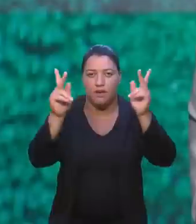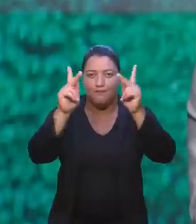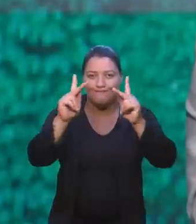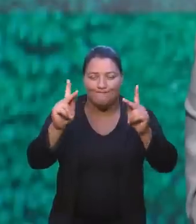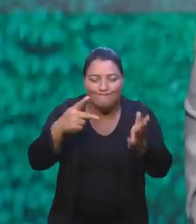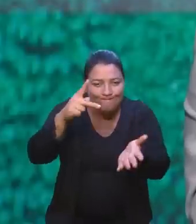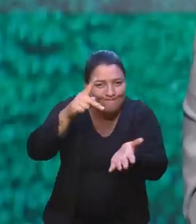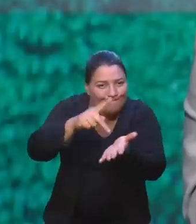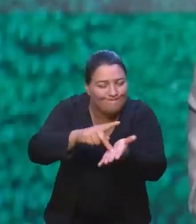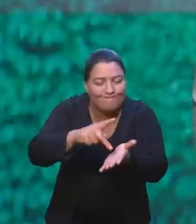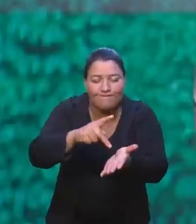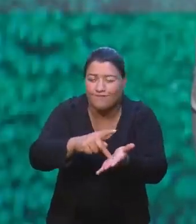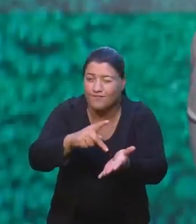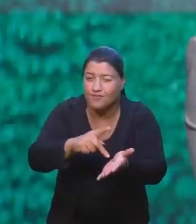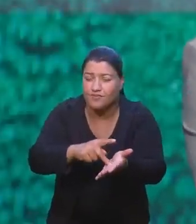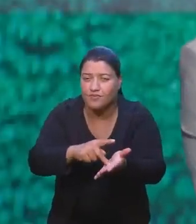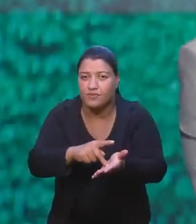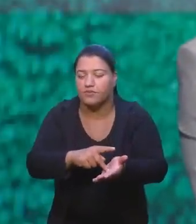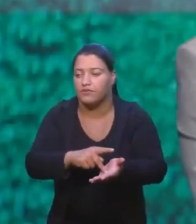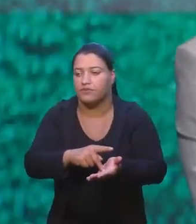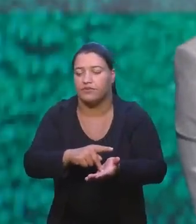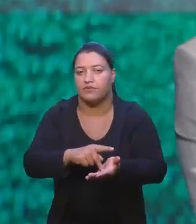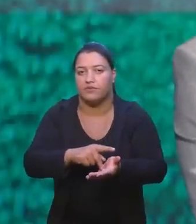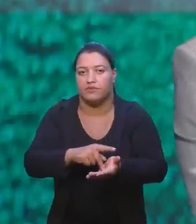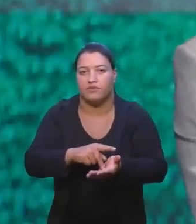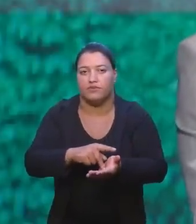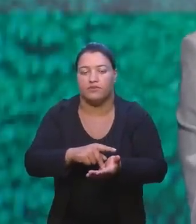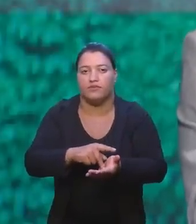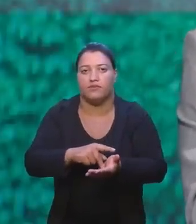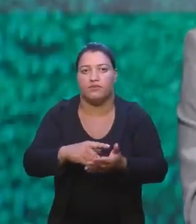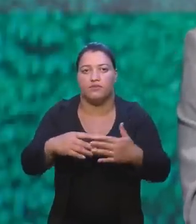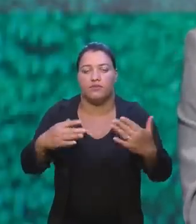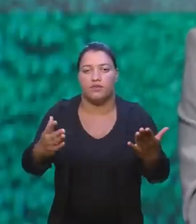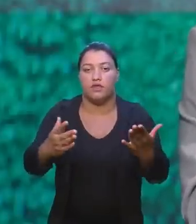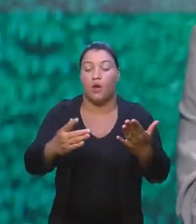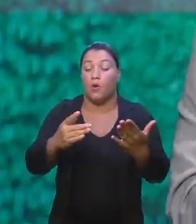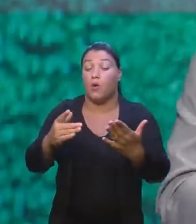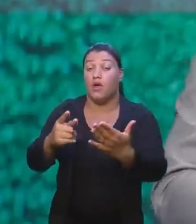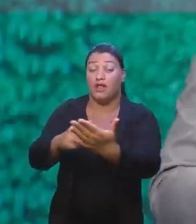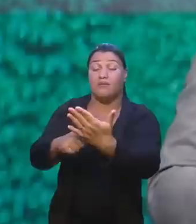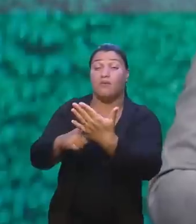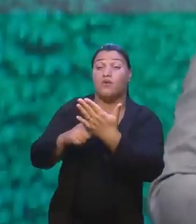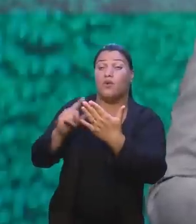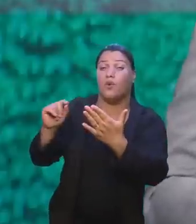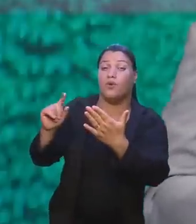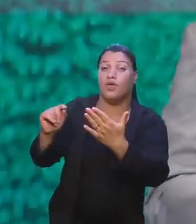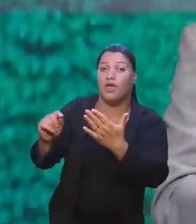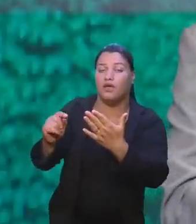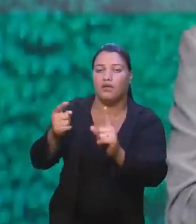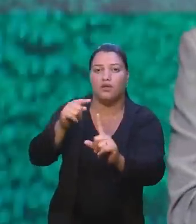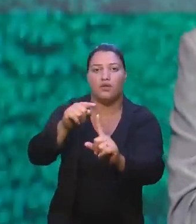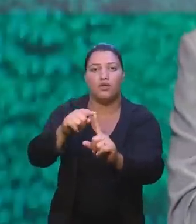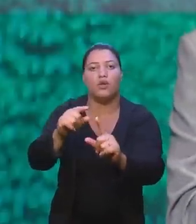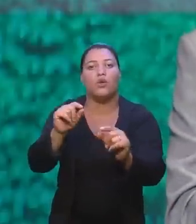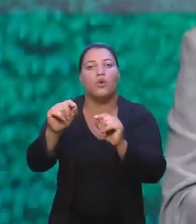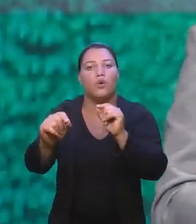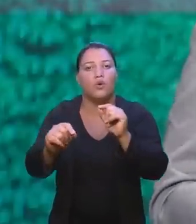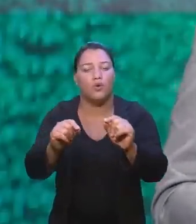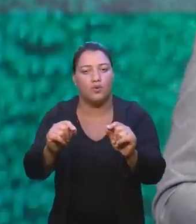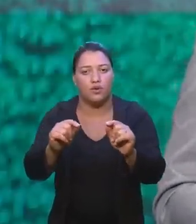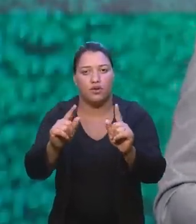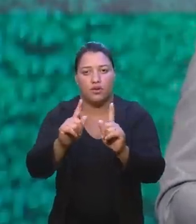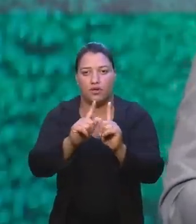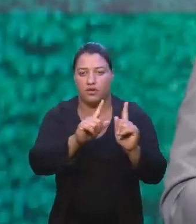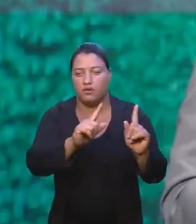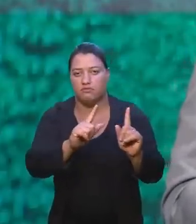genuína. Conforme a espiritualidade superior nos apresentou, nós vamos buscar a Gênese, a